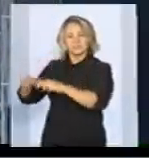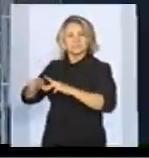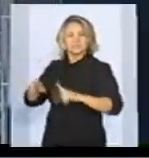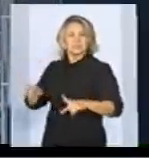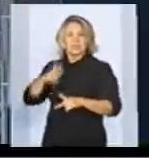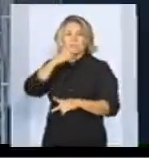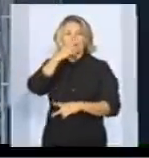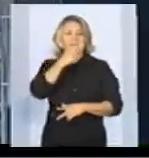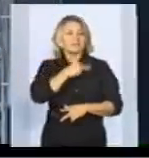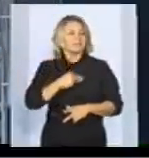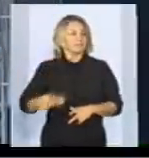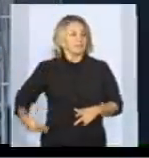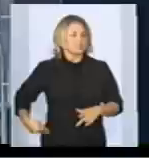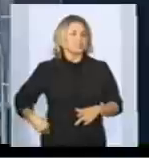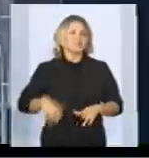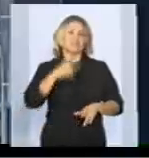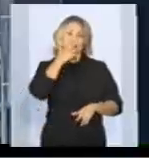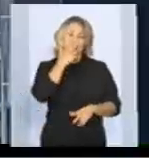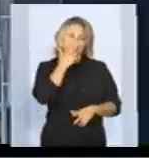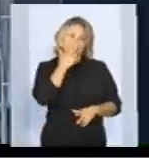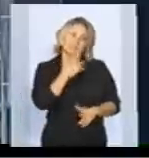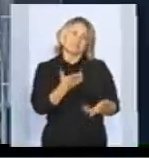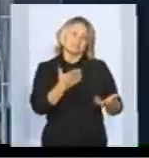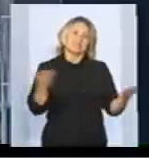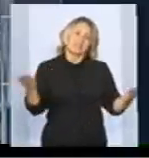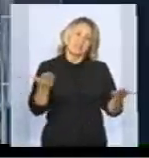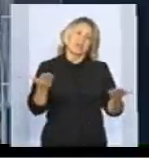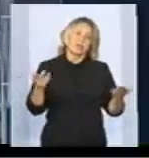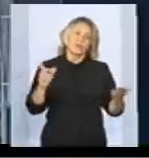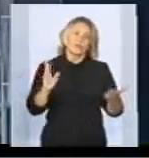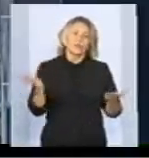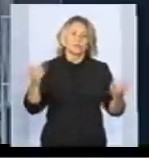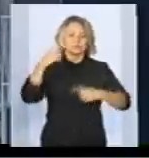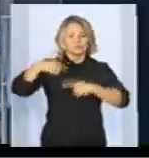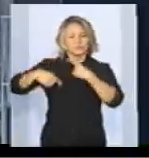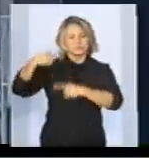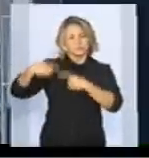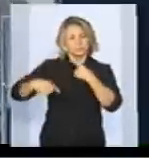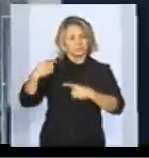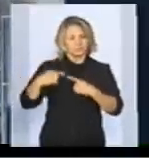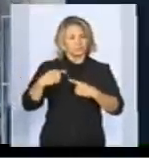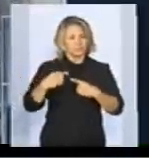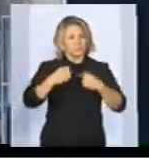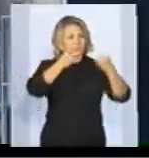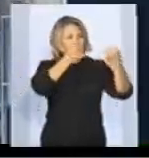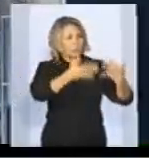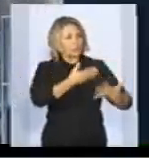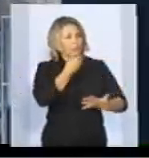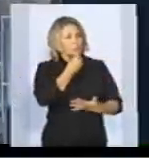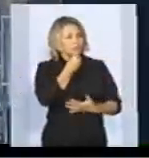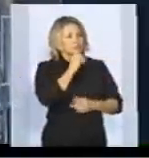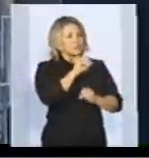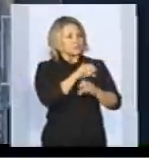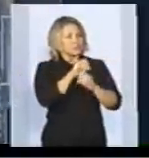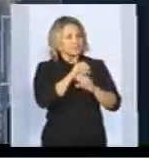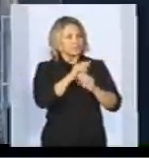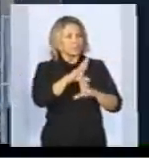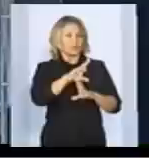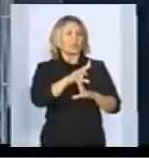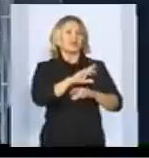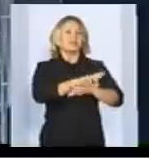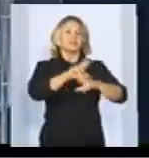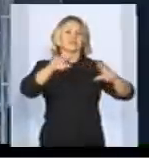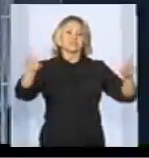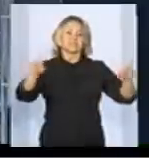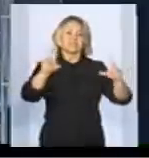senhor Ministro que em certa medida É ISO que estamos aqui discutindo como ensina o Denis de Moraes a diversidade não se esgota nos